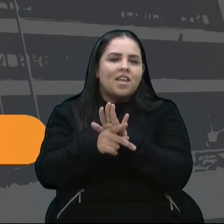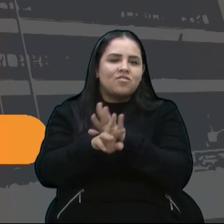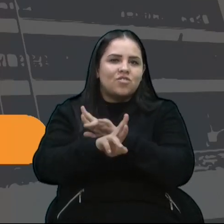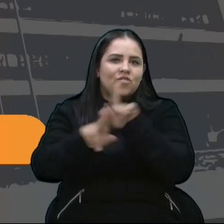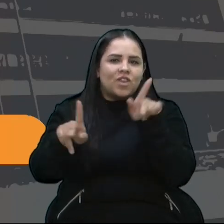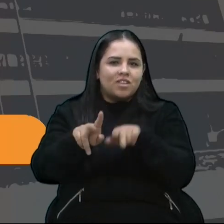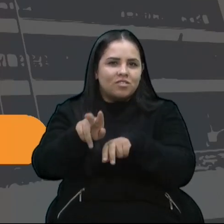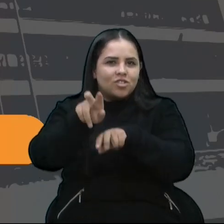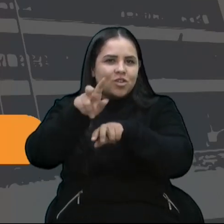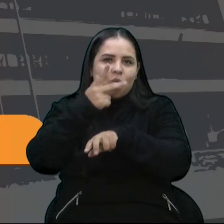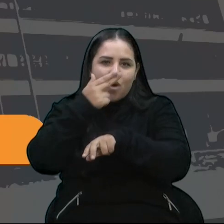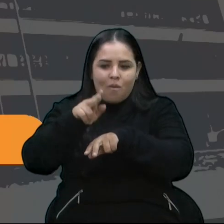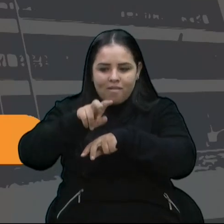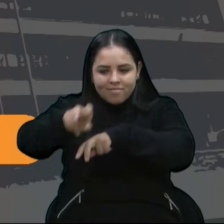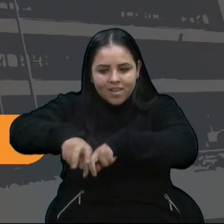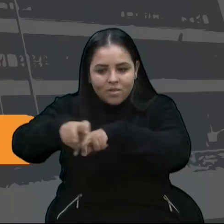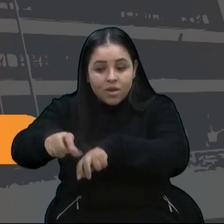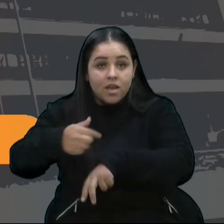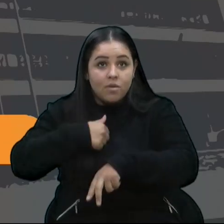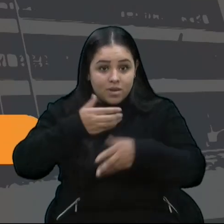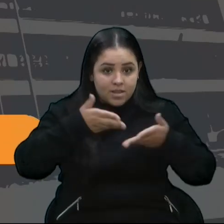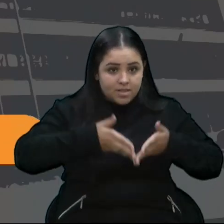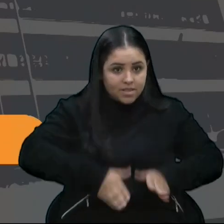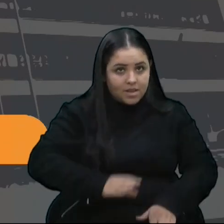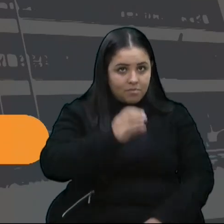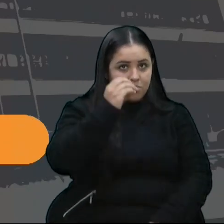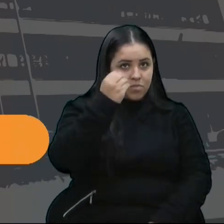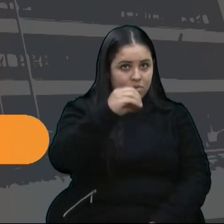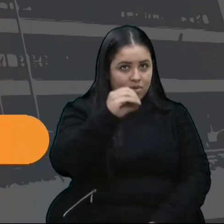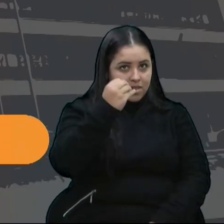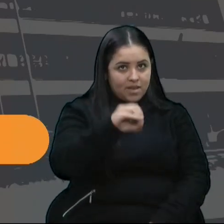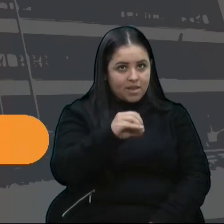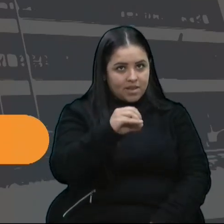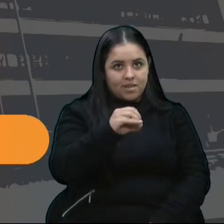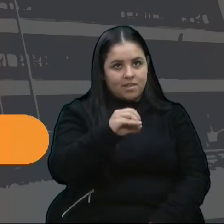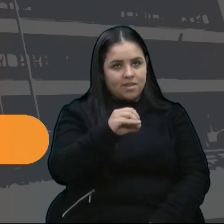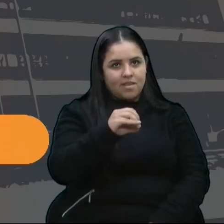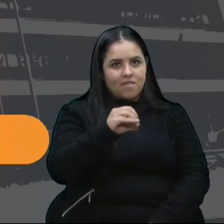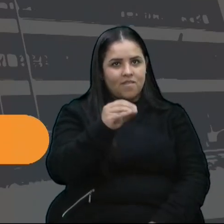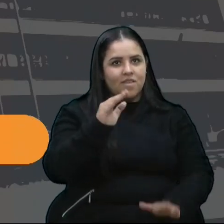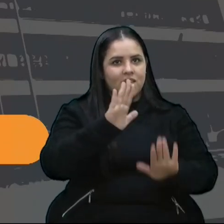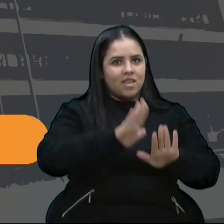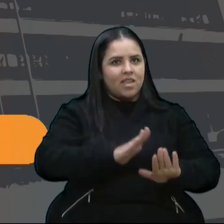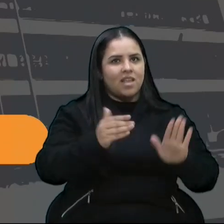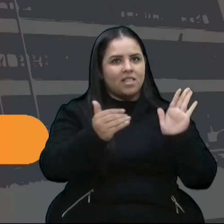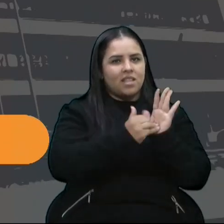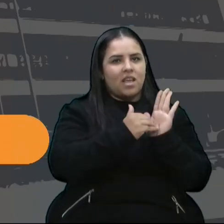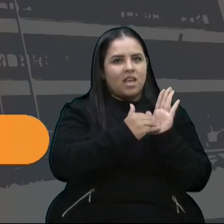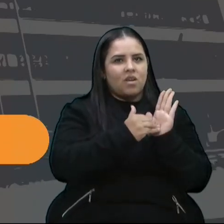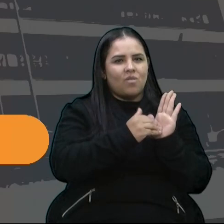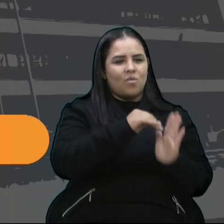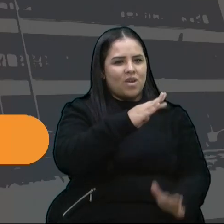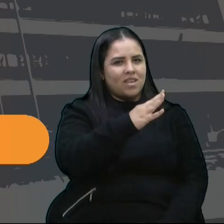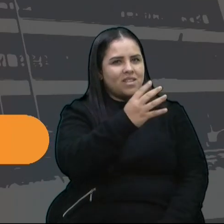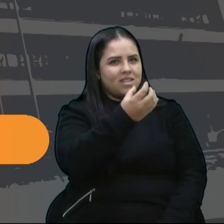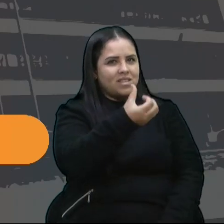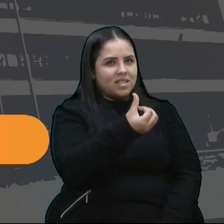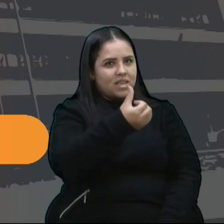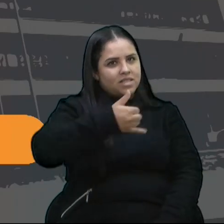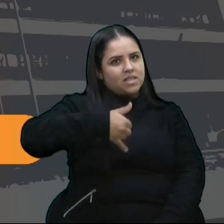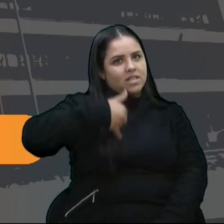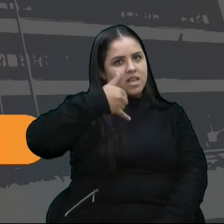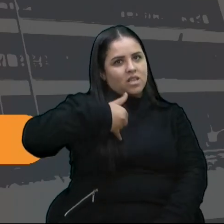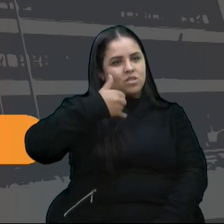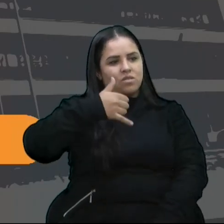de existir, né? Eu nasci em Porto Alegre e morei em Porto Alegre até os 46 anos de idade,